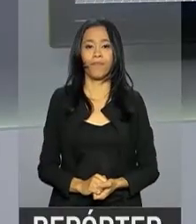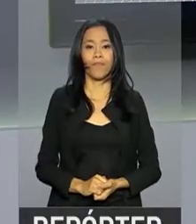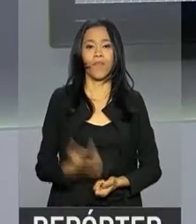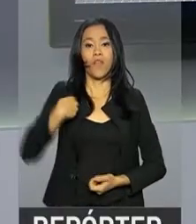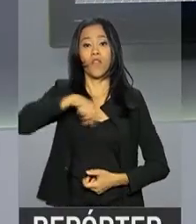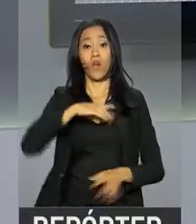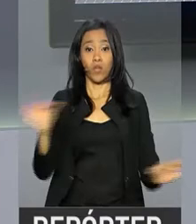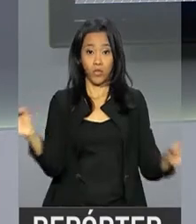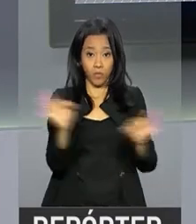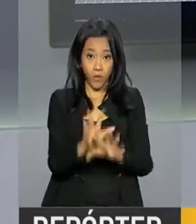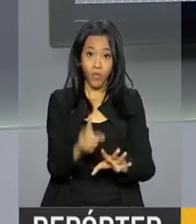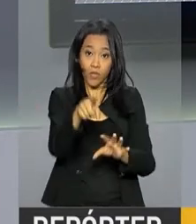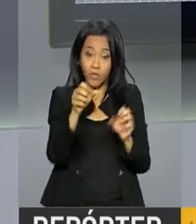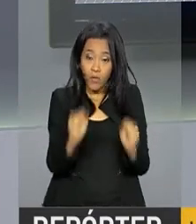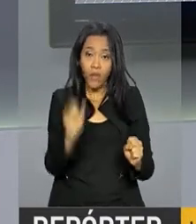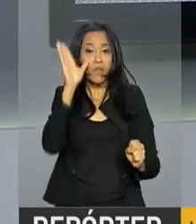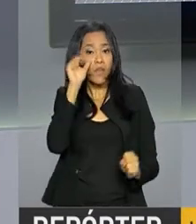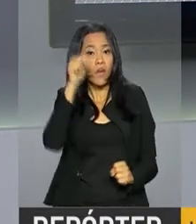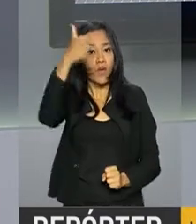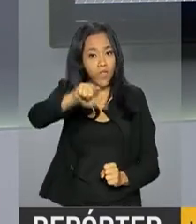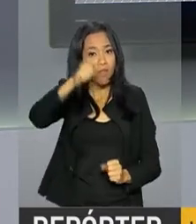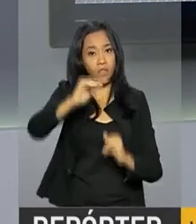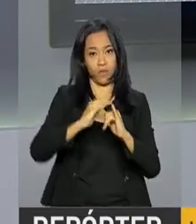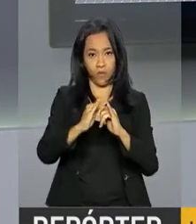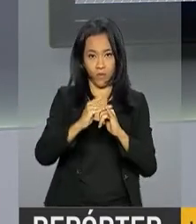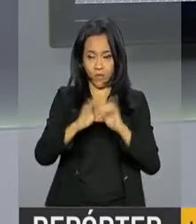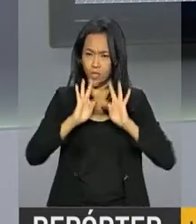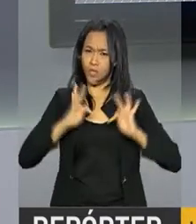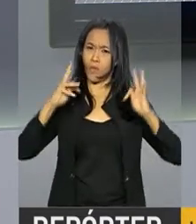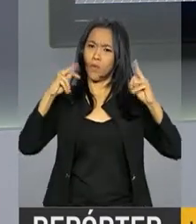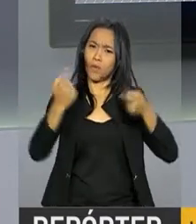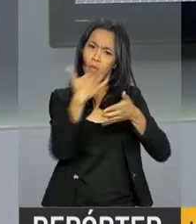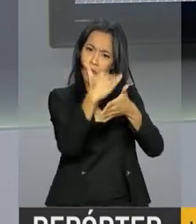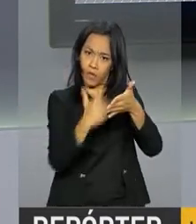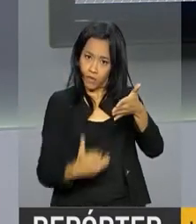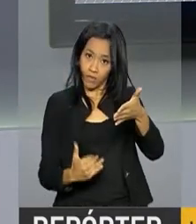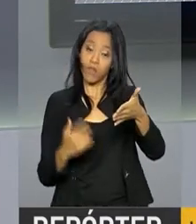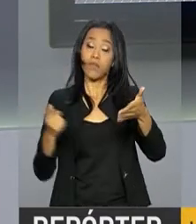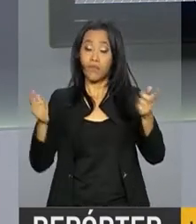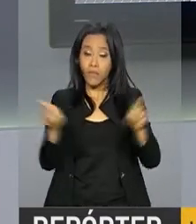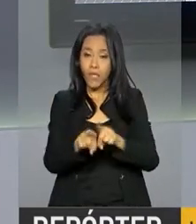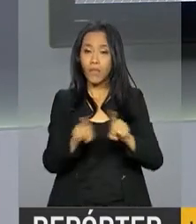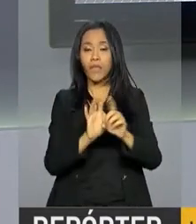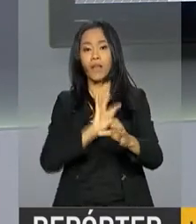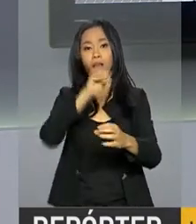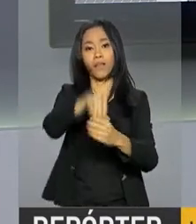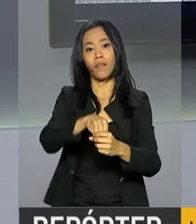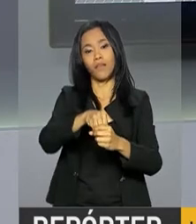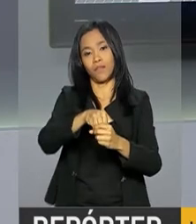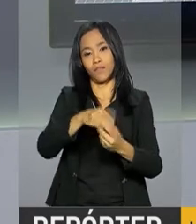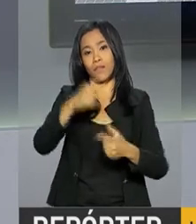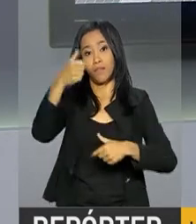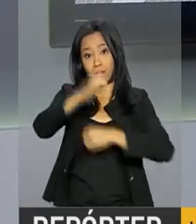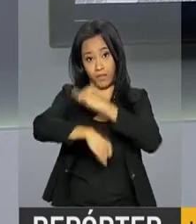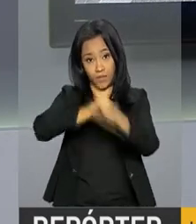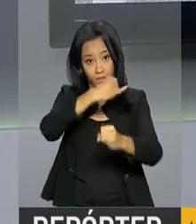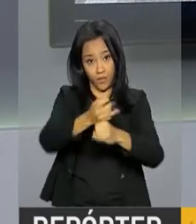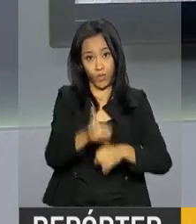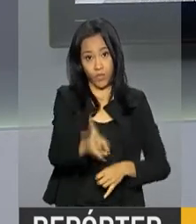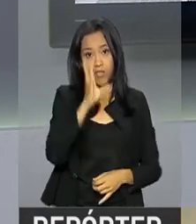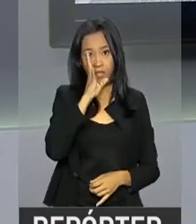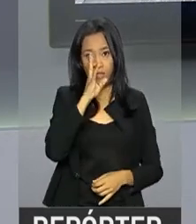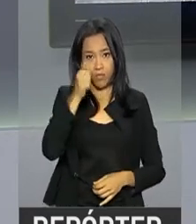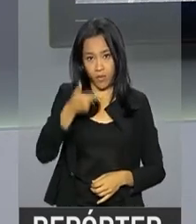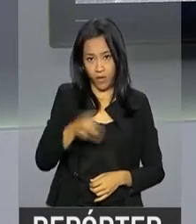Nós ficamos por aqui. Você pode rever as reportagens no YouTube e toda a nossa programação também está na página da NBR na internet.